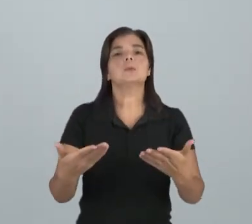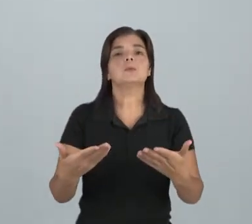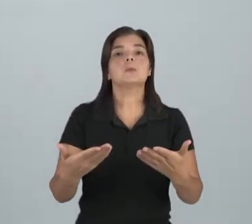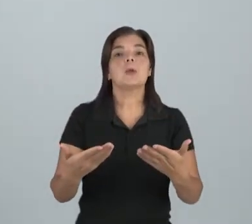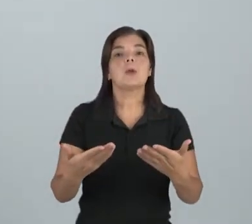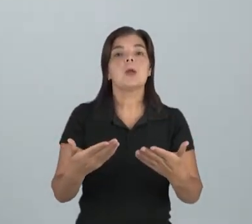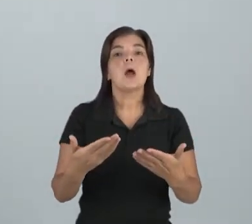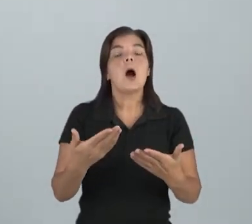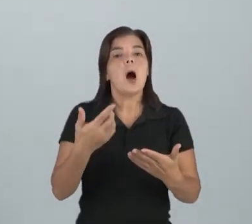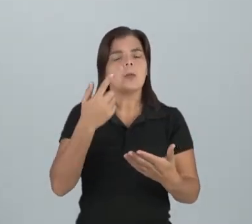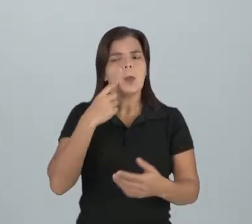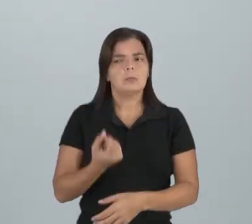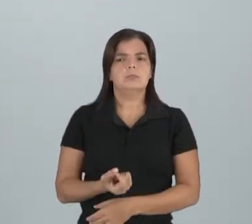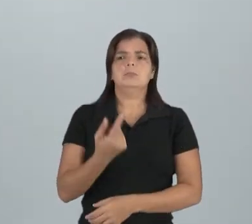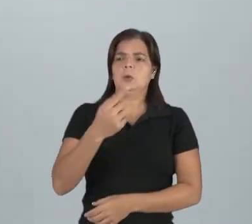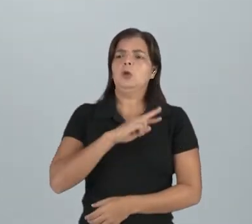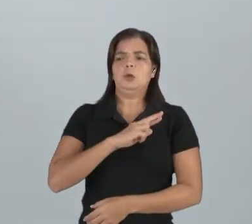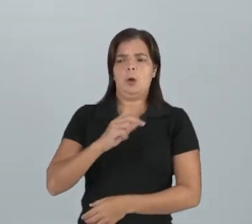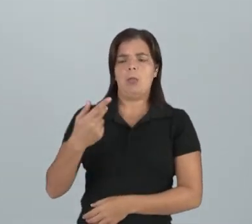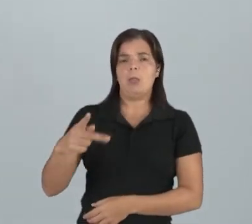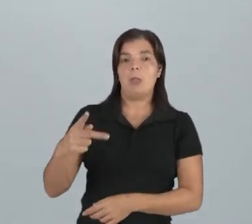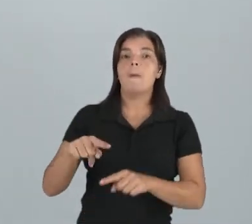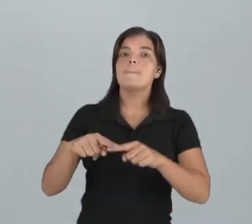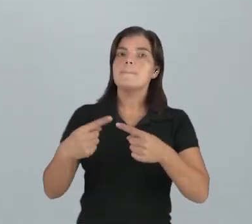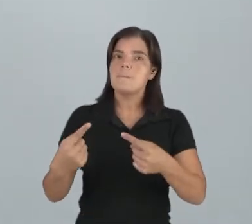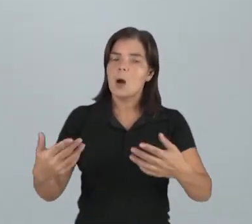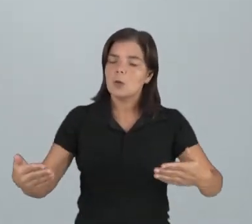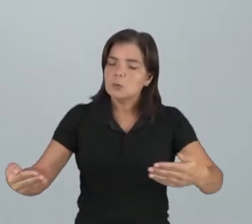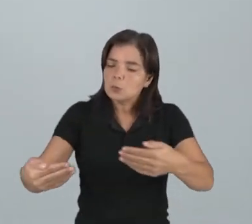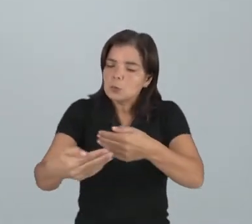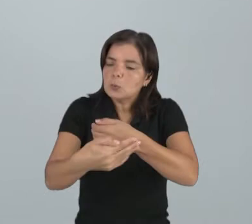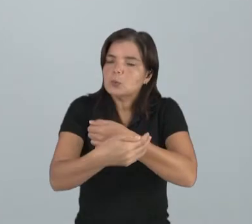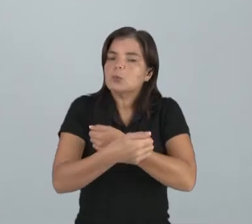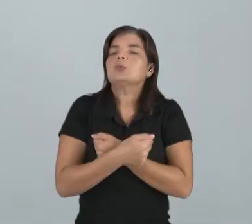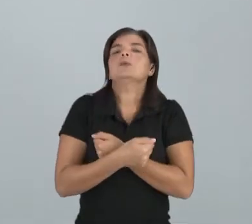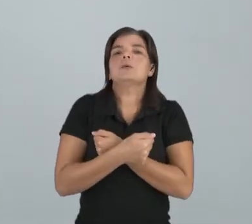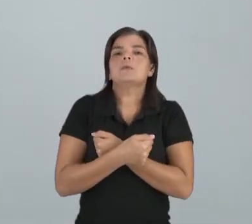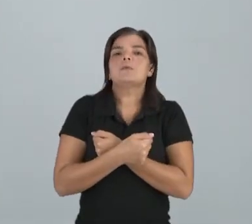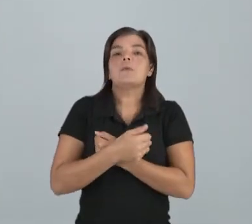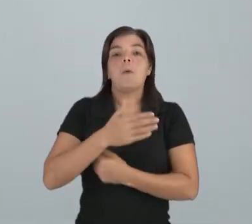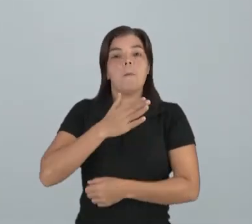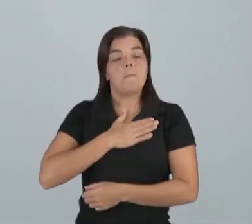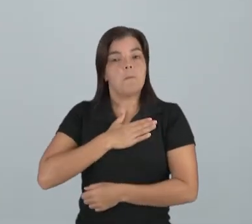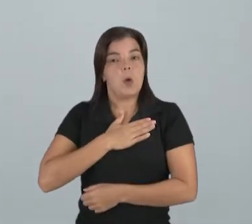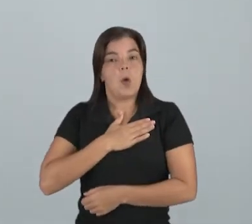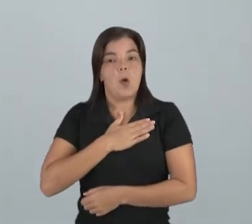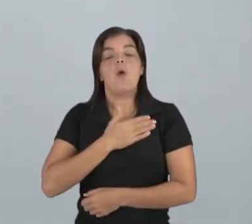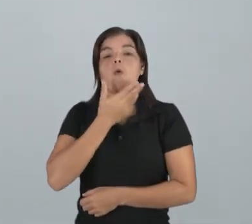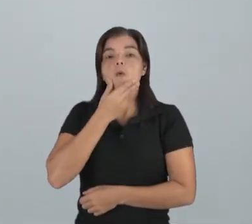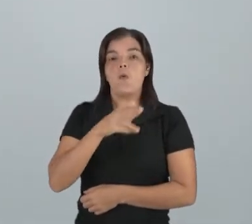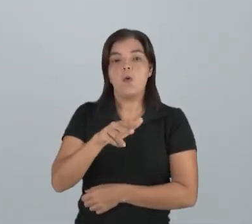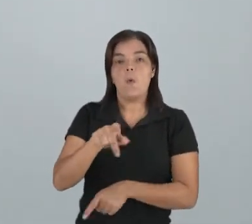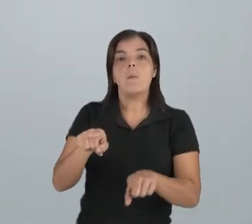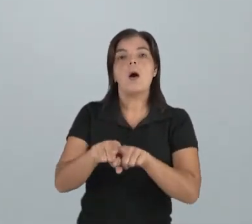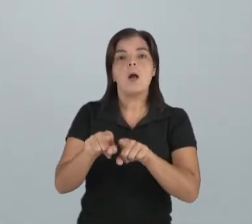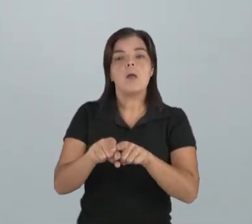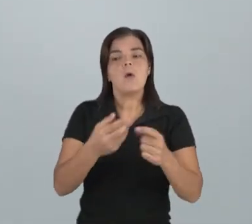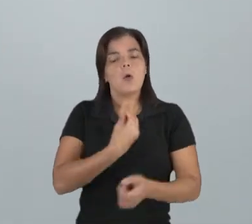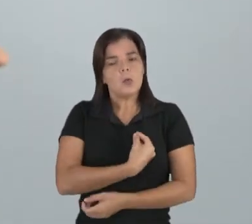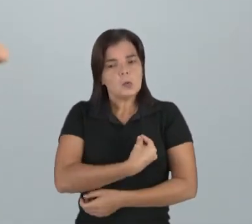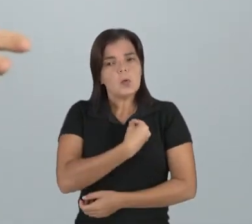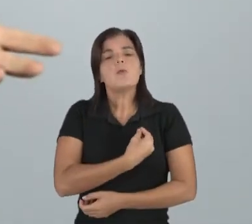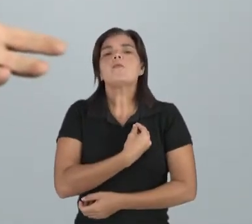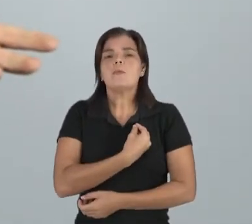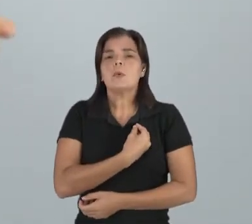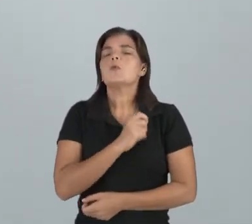outro, eu posso até estranhar a religião dele, mas eu vou acolhê-lo, ele vai ser meu irmão, e nós vamos conviver com